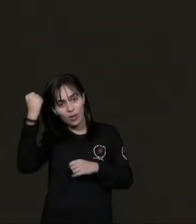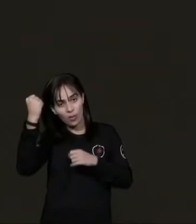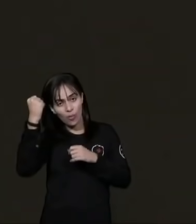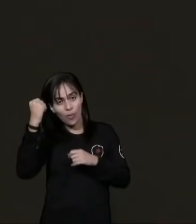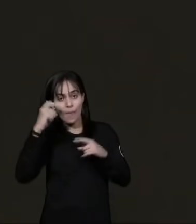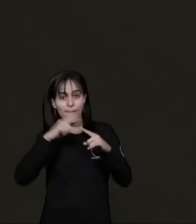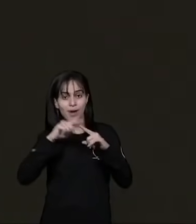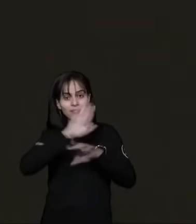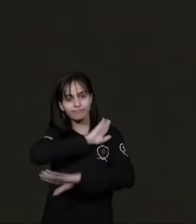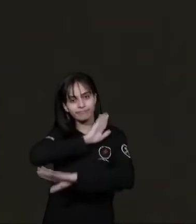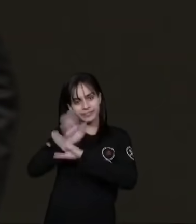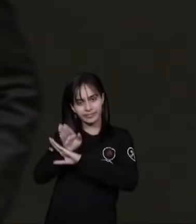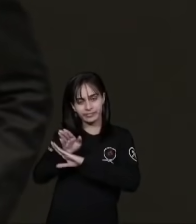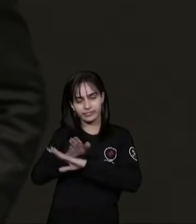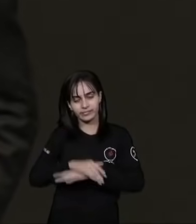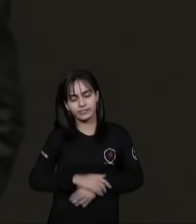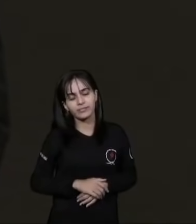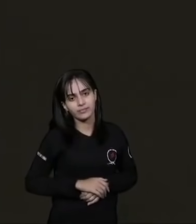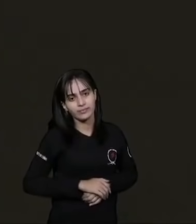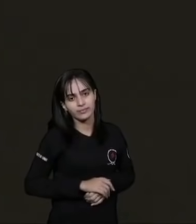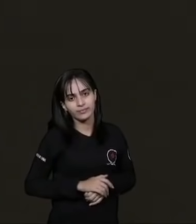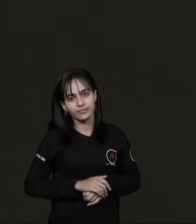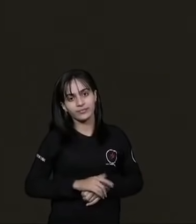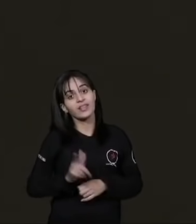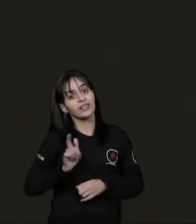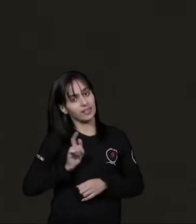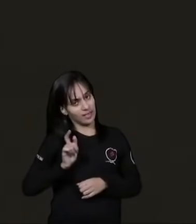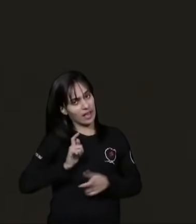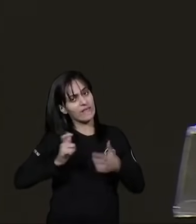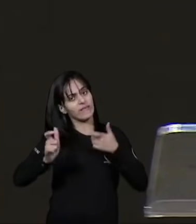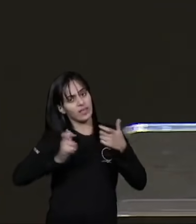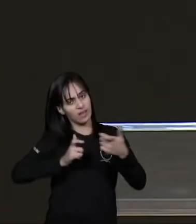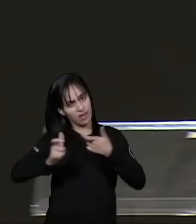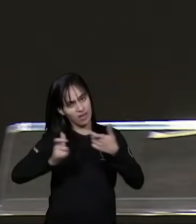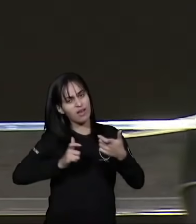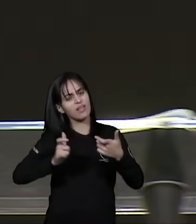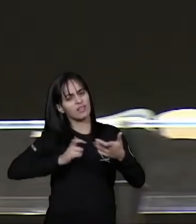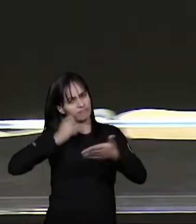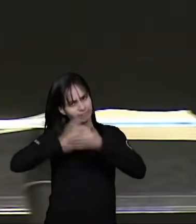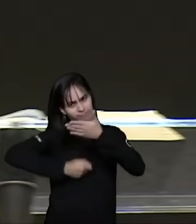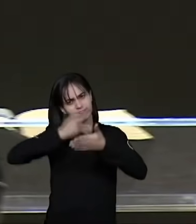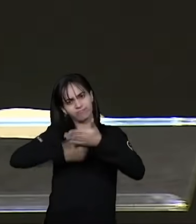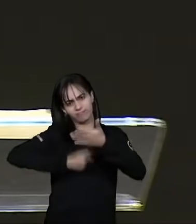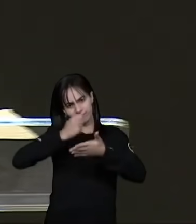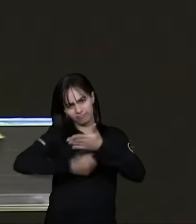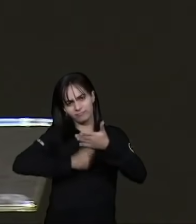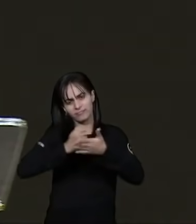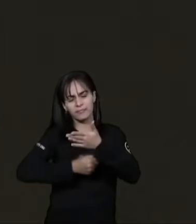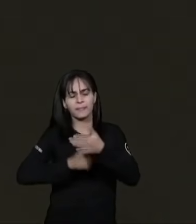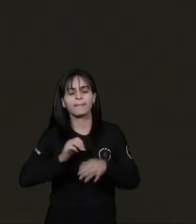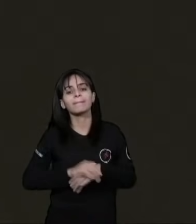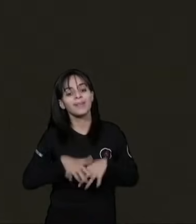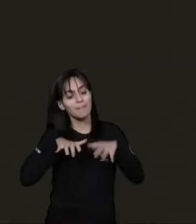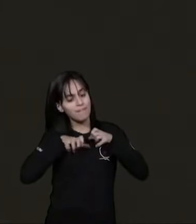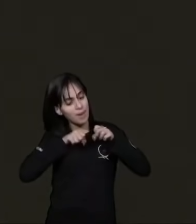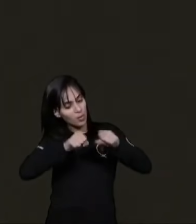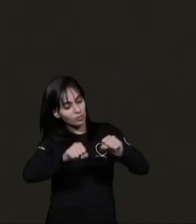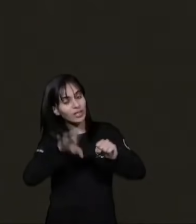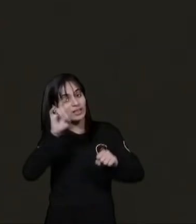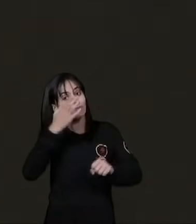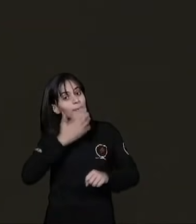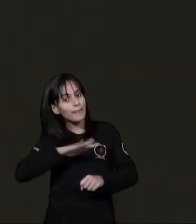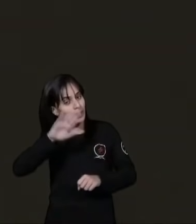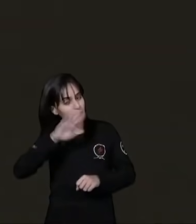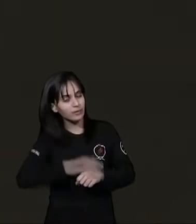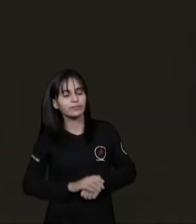Saul mas a casa de Davi prevaleceu na teve guerra teve luta até para conquistar aquilo que